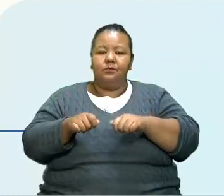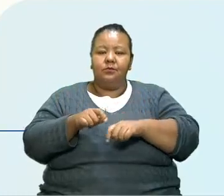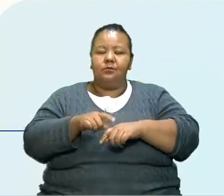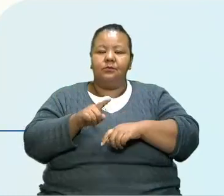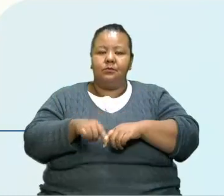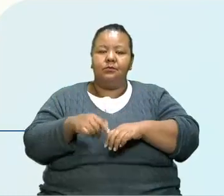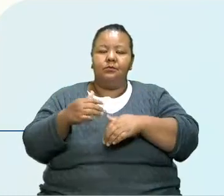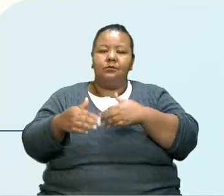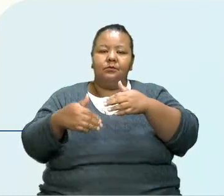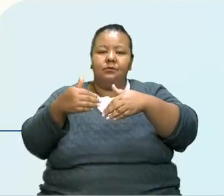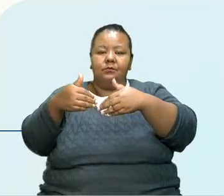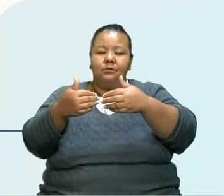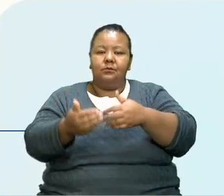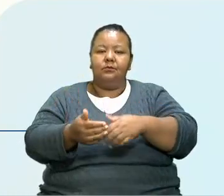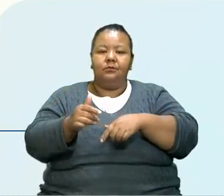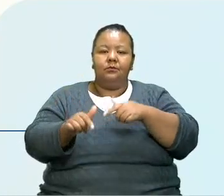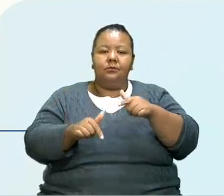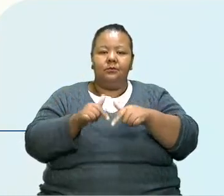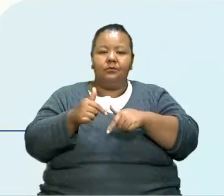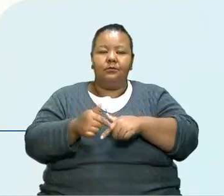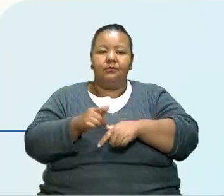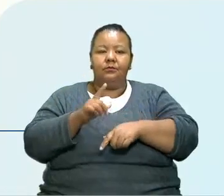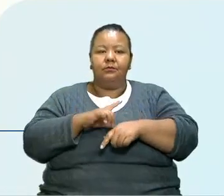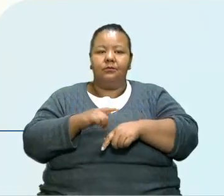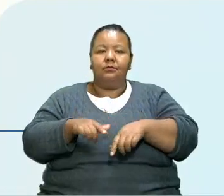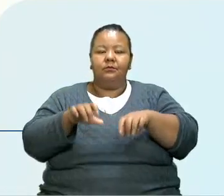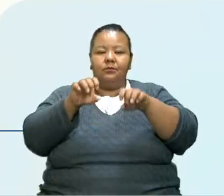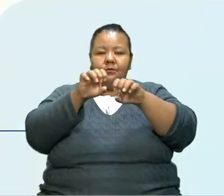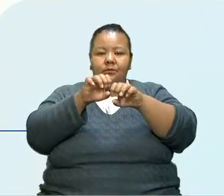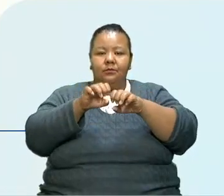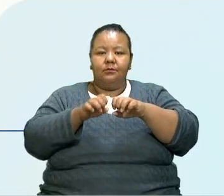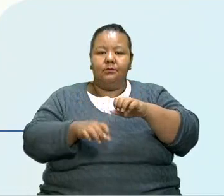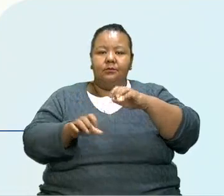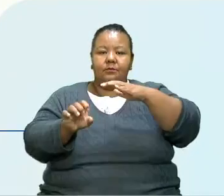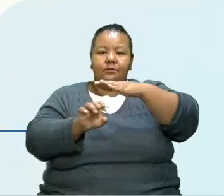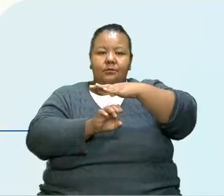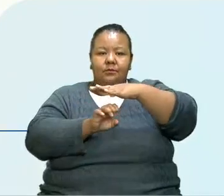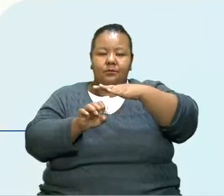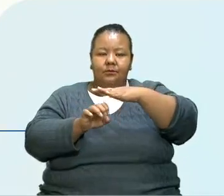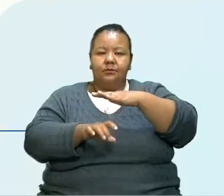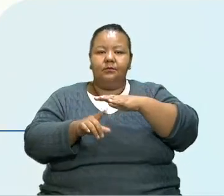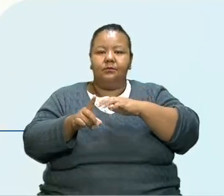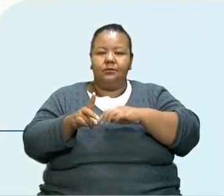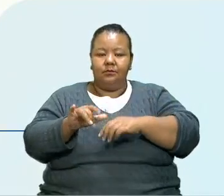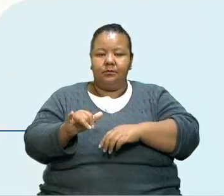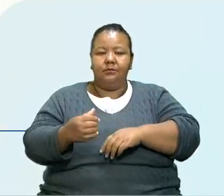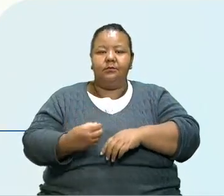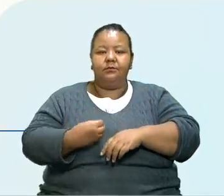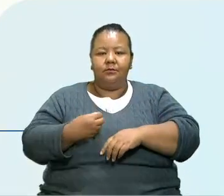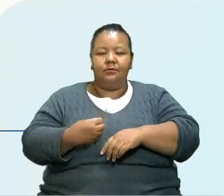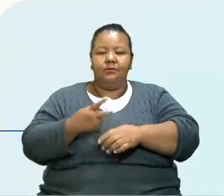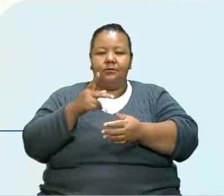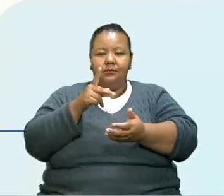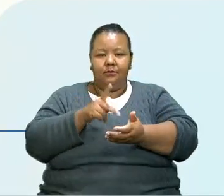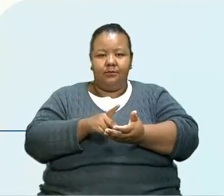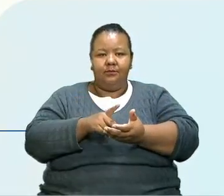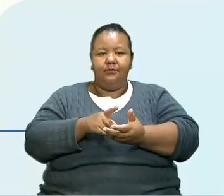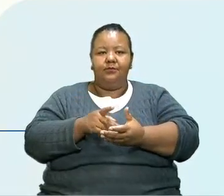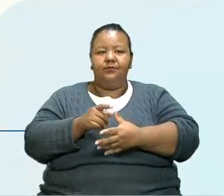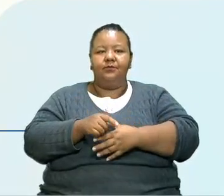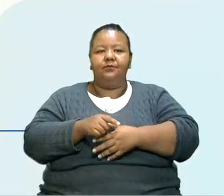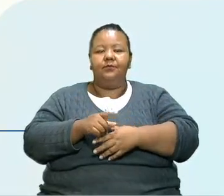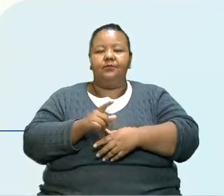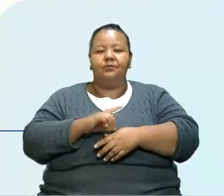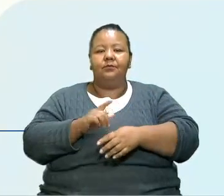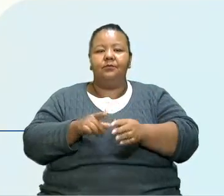para desenvolver esse trabalho. Então, tem que ter uma estrutura organizacional que vai funcionar, de fato, nessa empresa. E